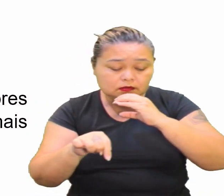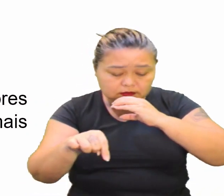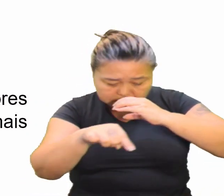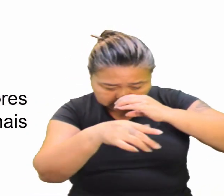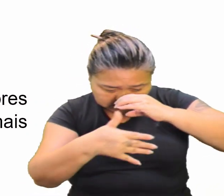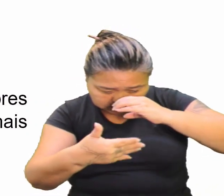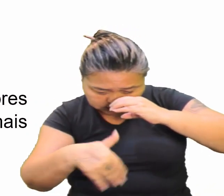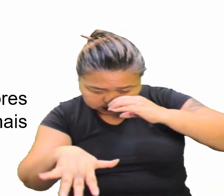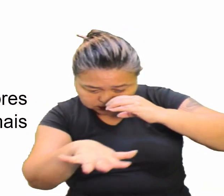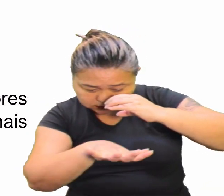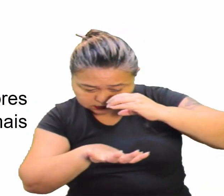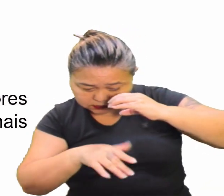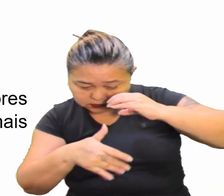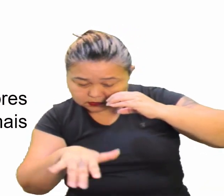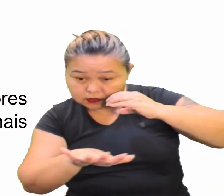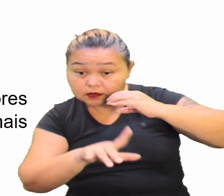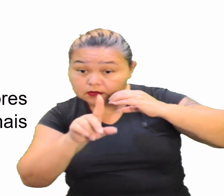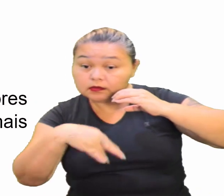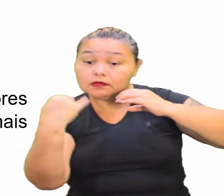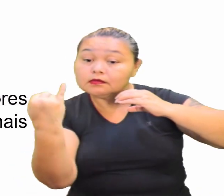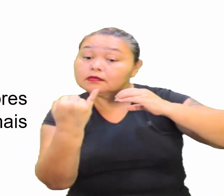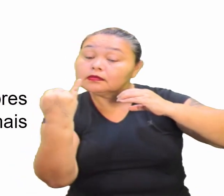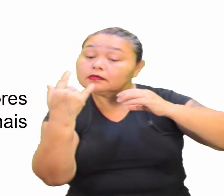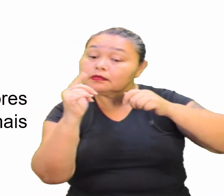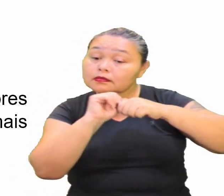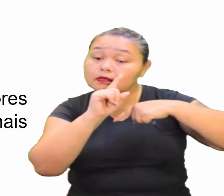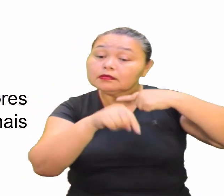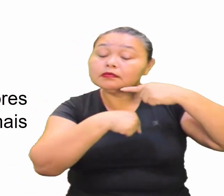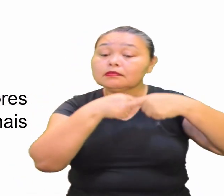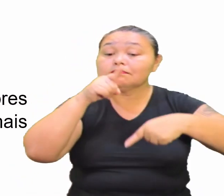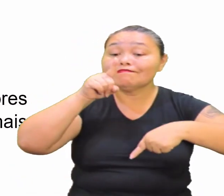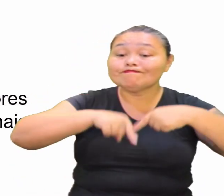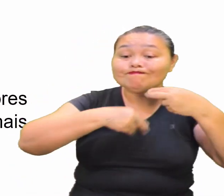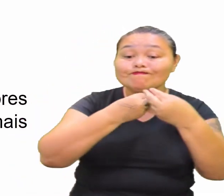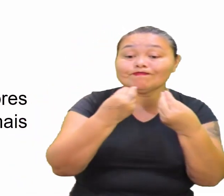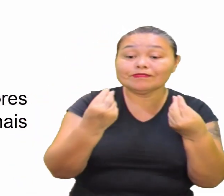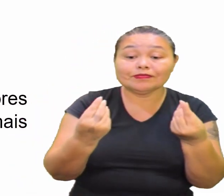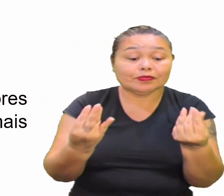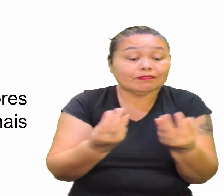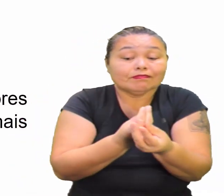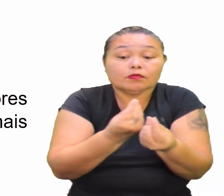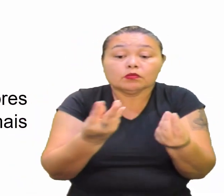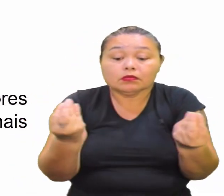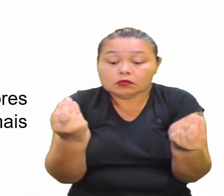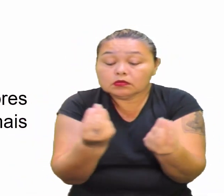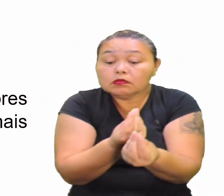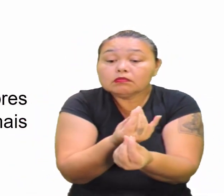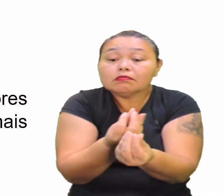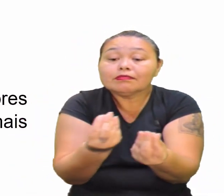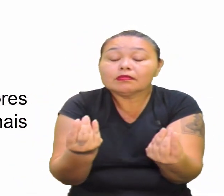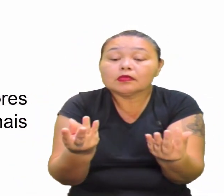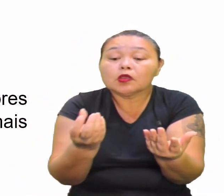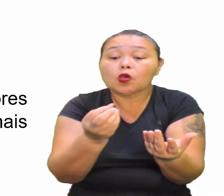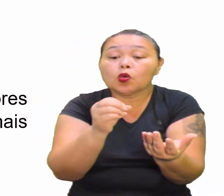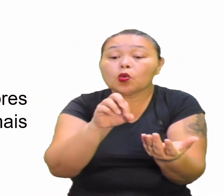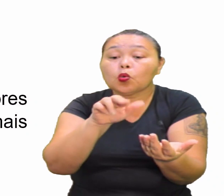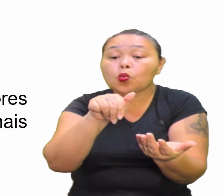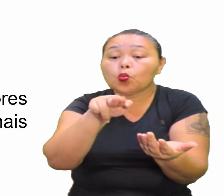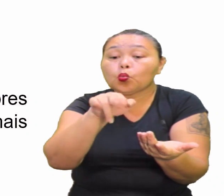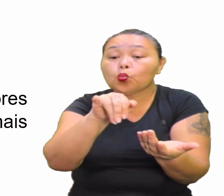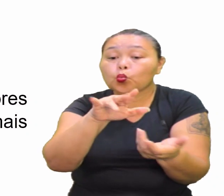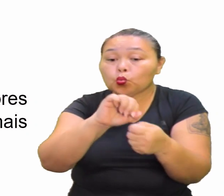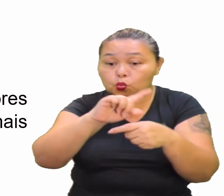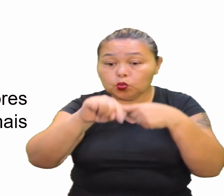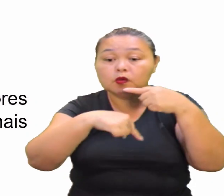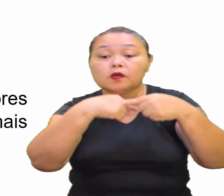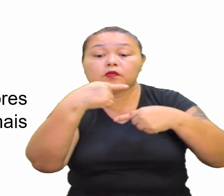Eles atuam São importantes para a ciclagem de matéria São importantes para a ciclagem de matéria E também para a composição orgânica Processo de sucessão Que a